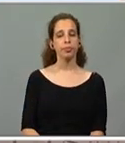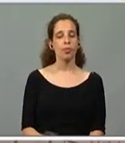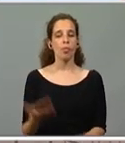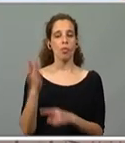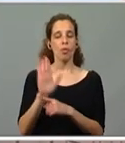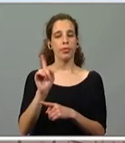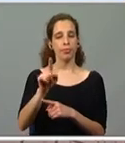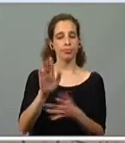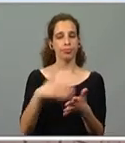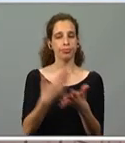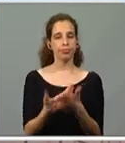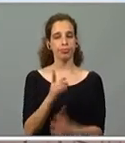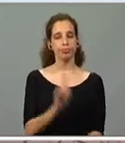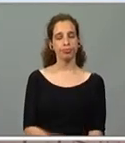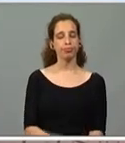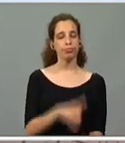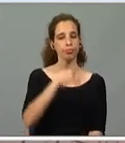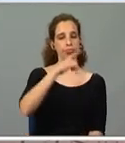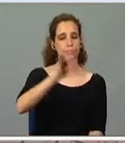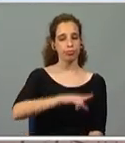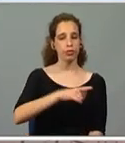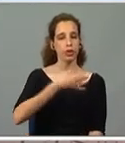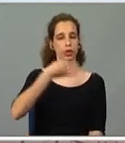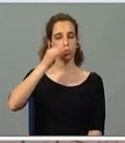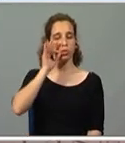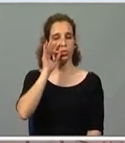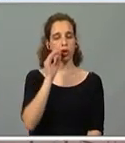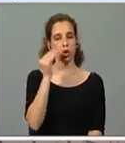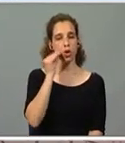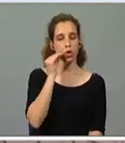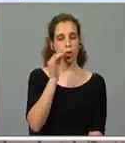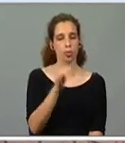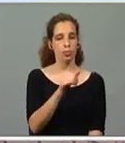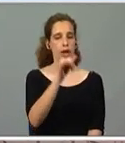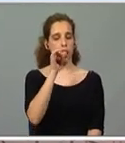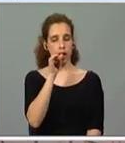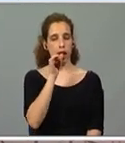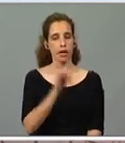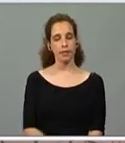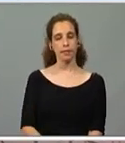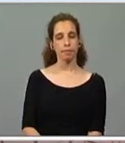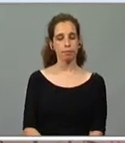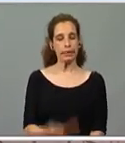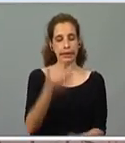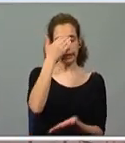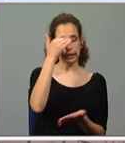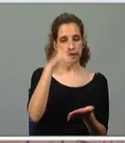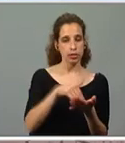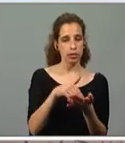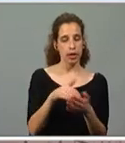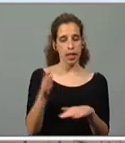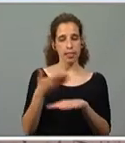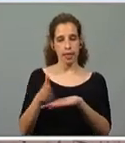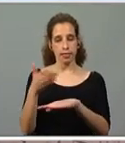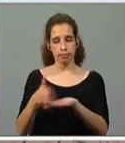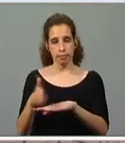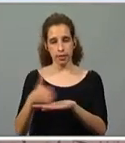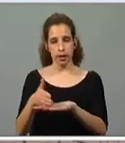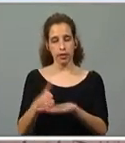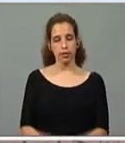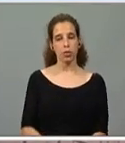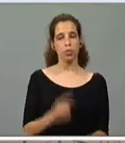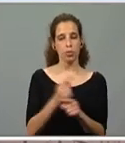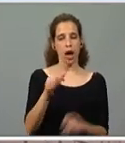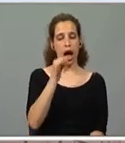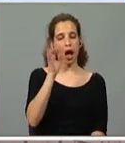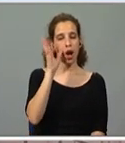aqui trouxemos, cá está o café e o chá como bebidas que resultam da extração por solvente, porque a água